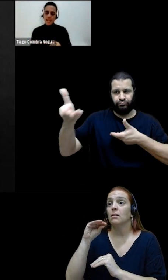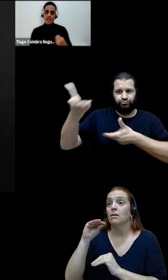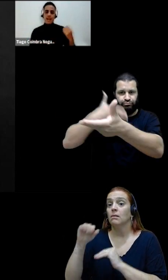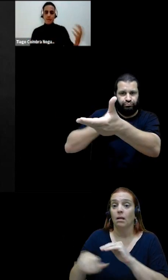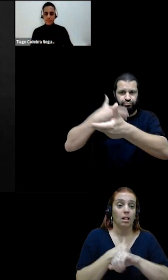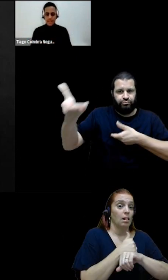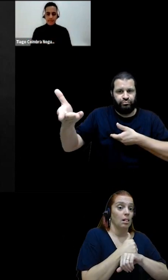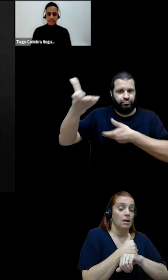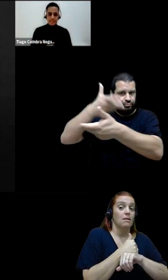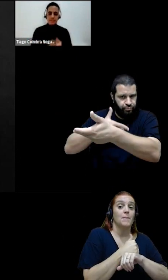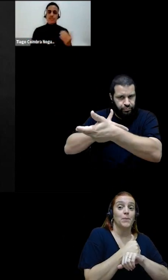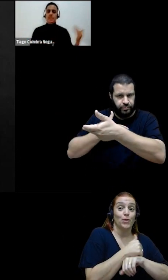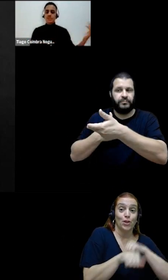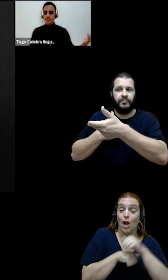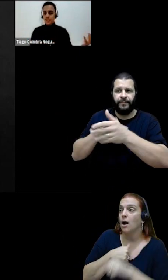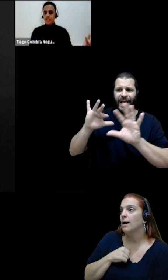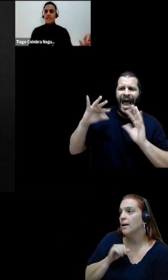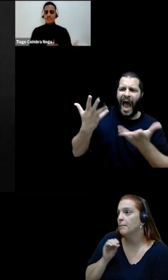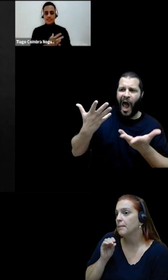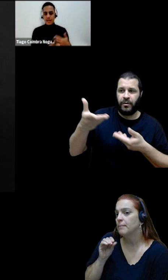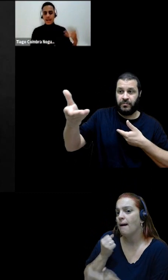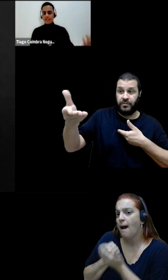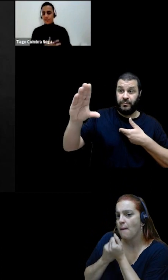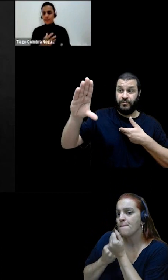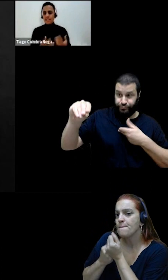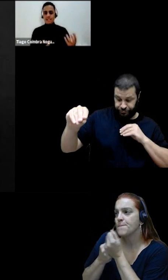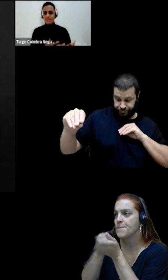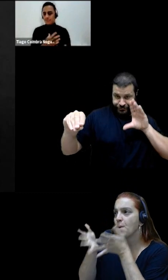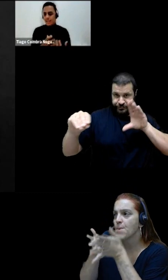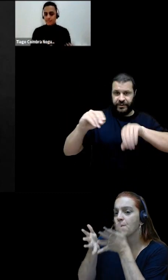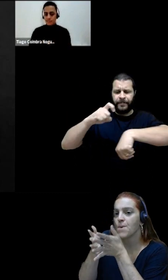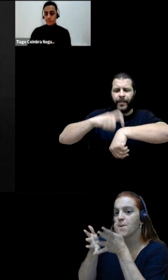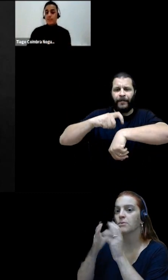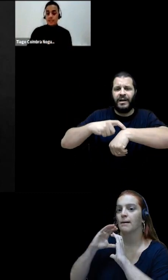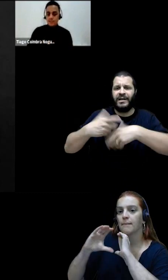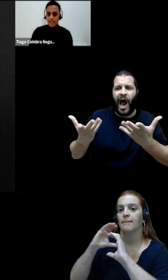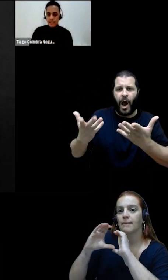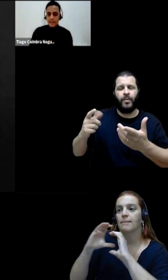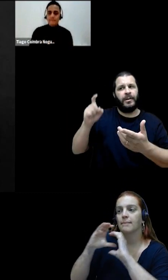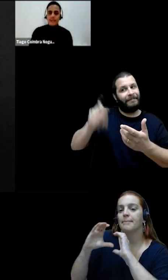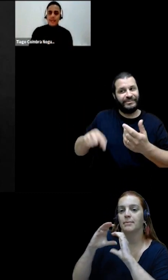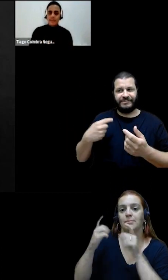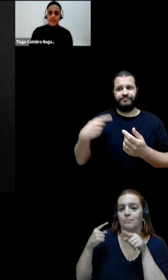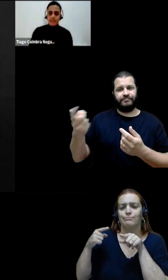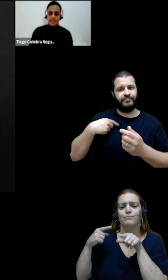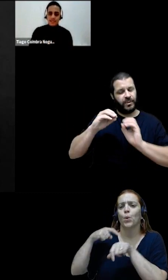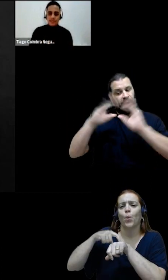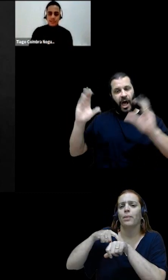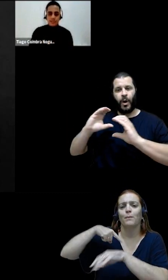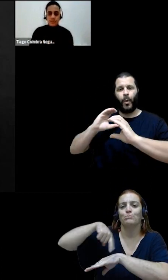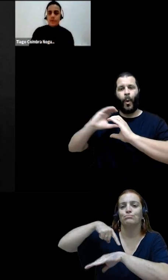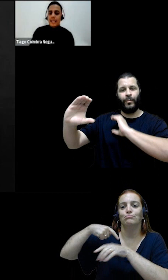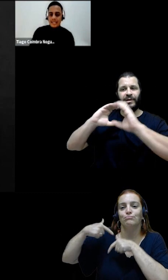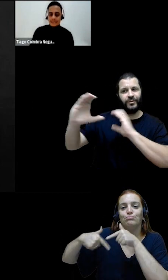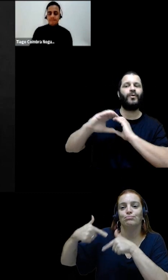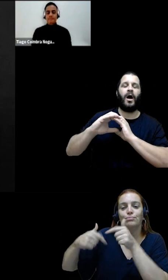é acompanhar o que está sendo dito e assegurar que a comunicação está funcionando ali pela interpretação feita pelo